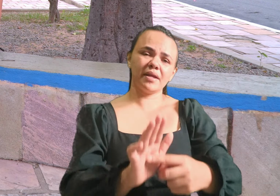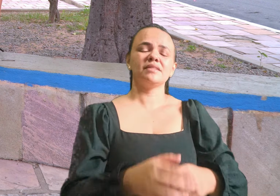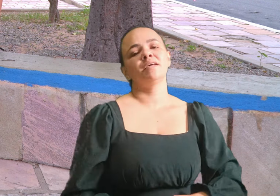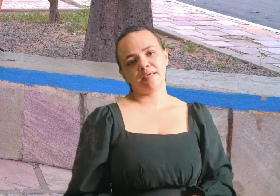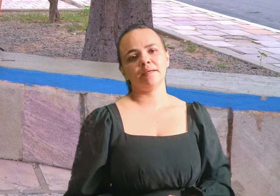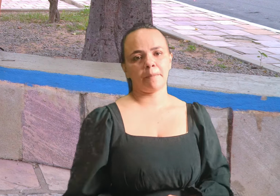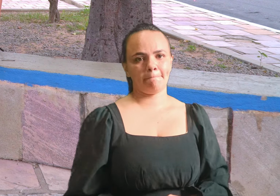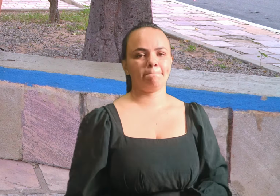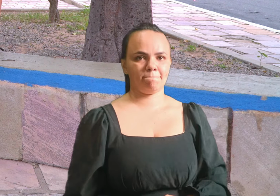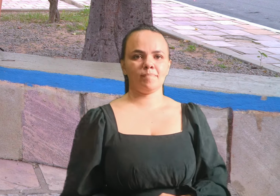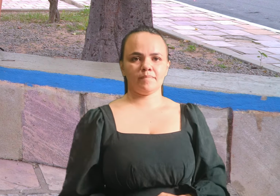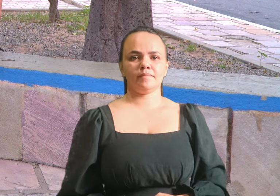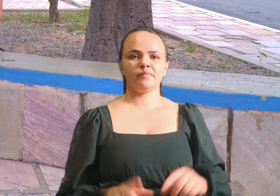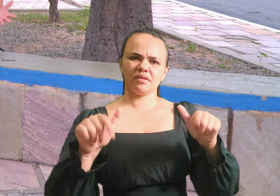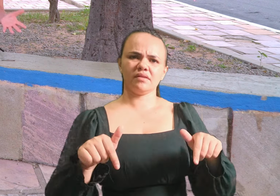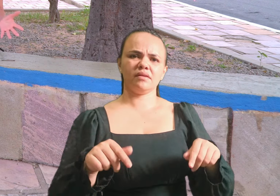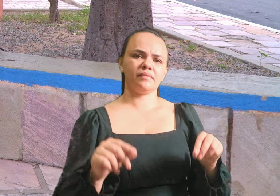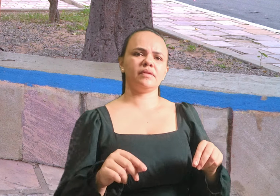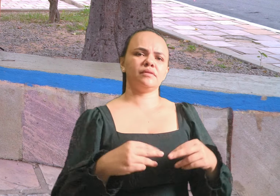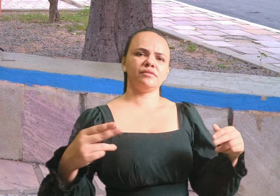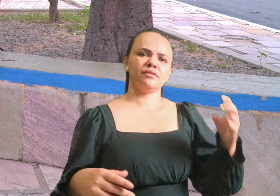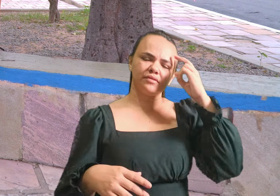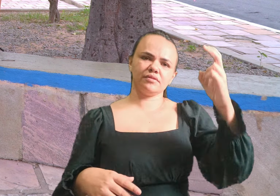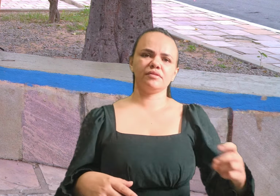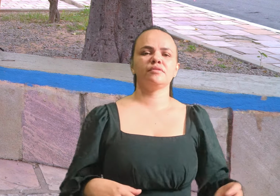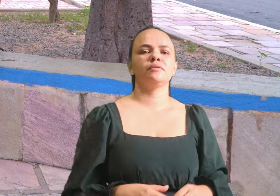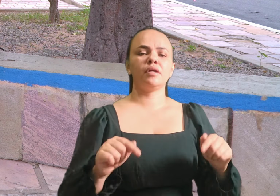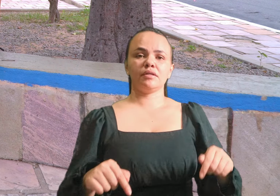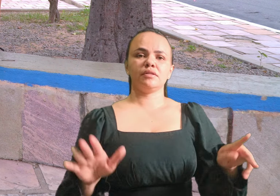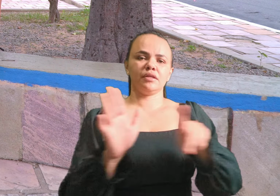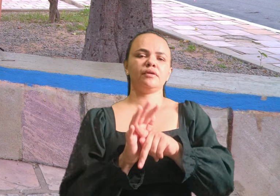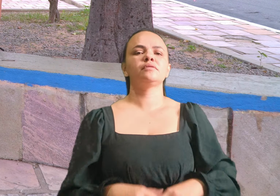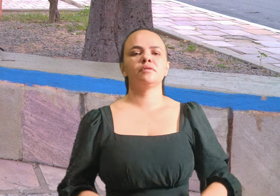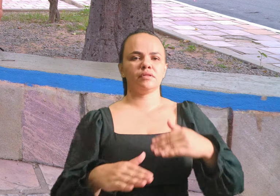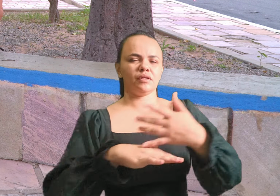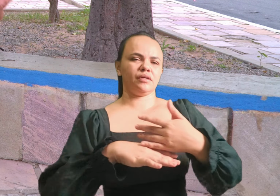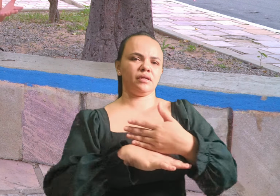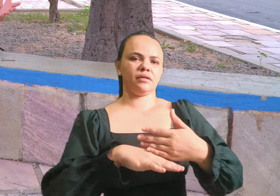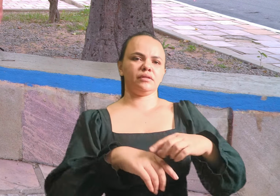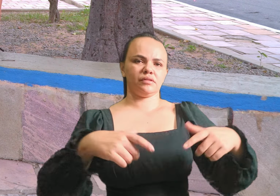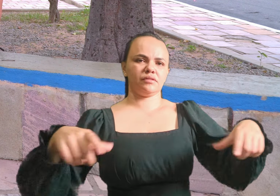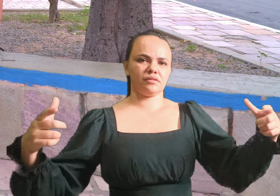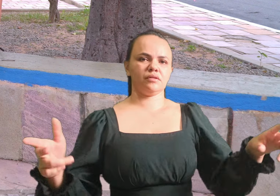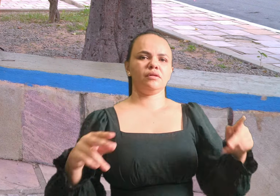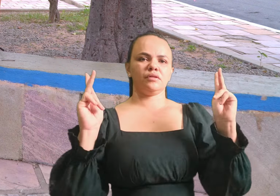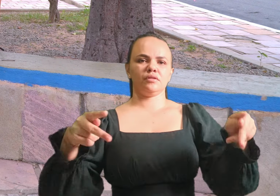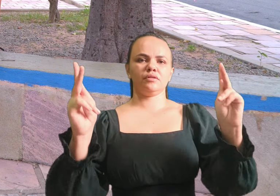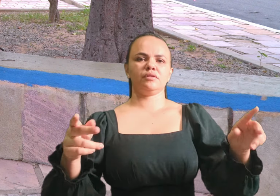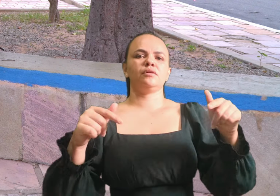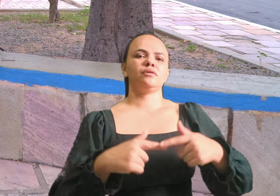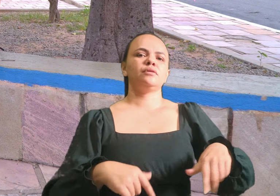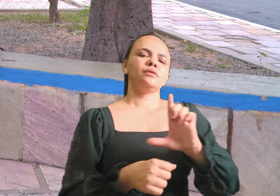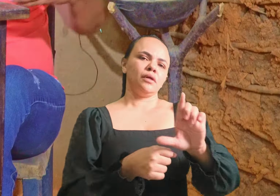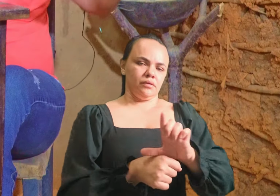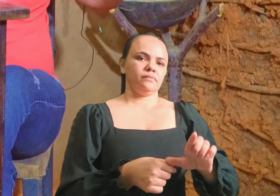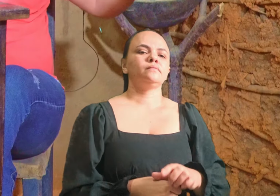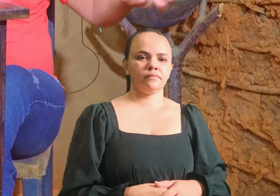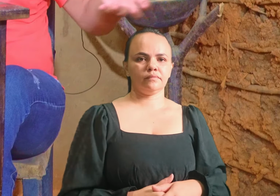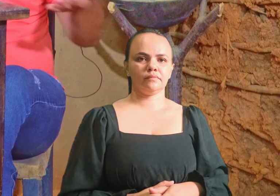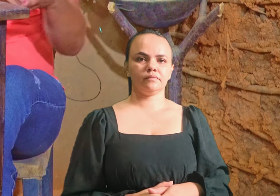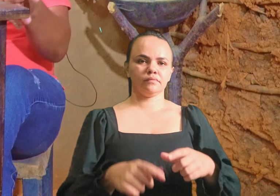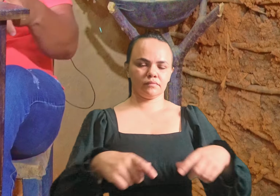são os agentes culturais dessa nossa cidade que engrandece sempre nossa Luiz Gomes eu